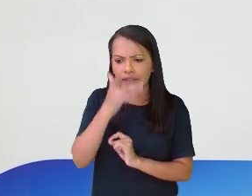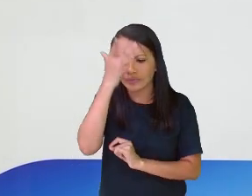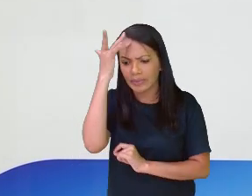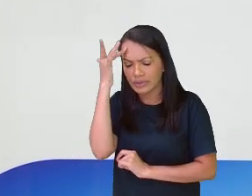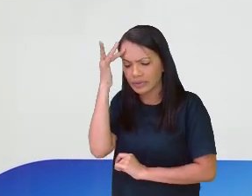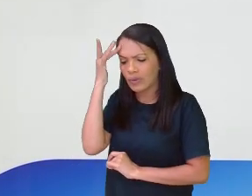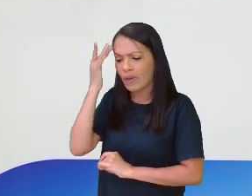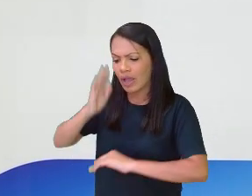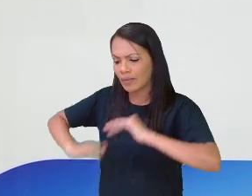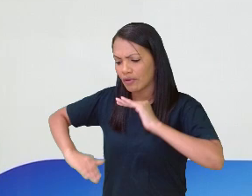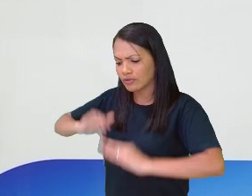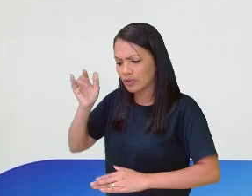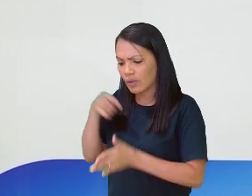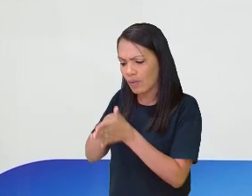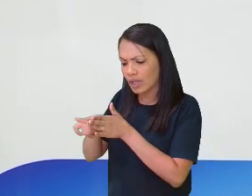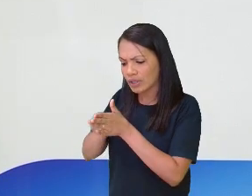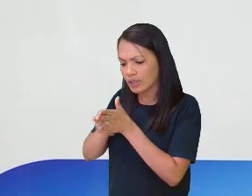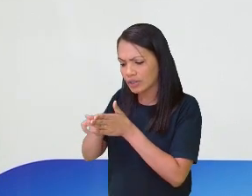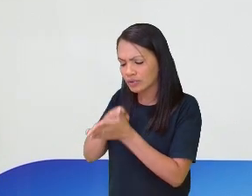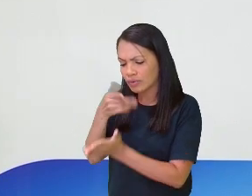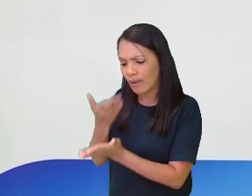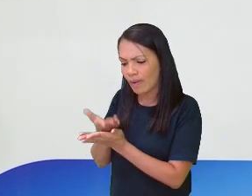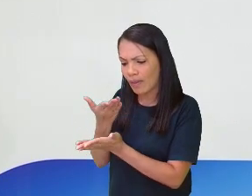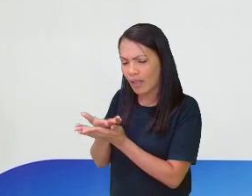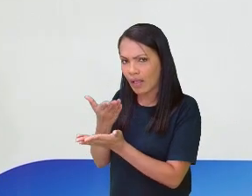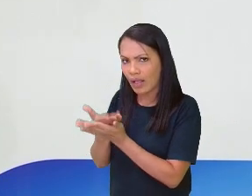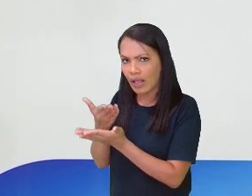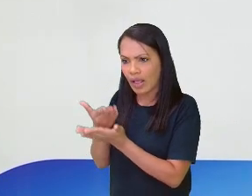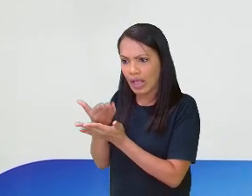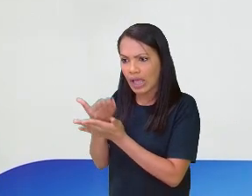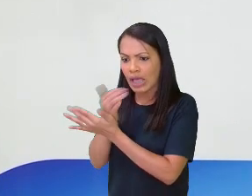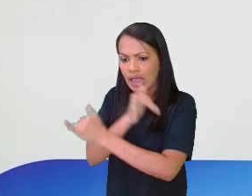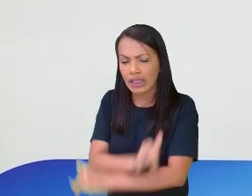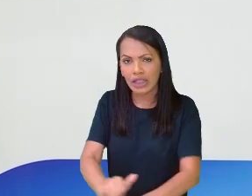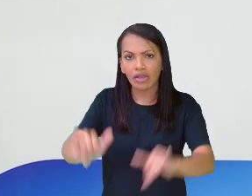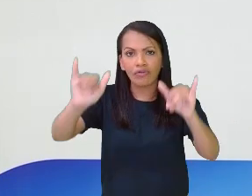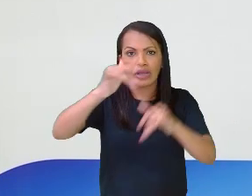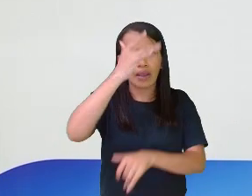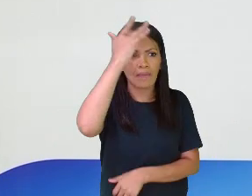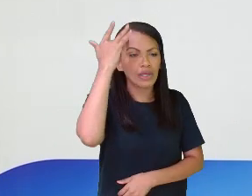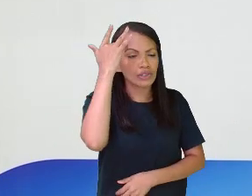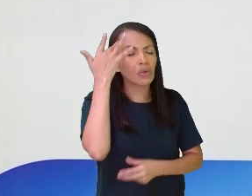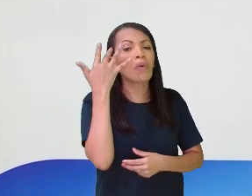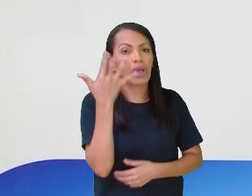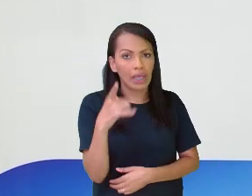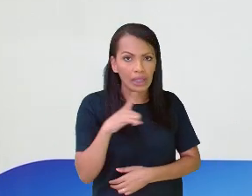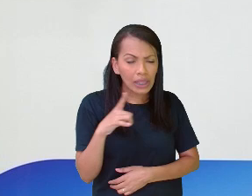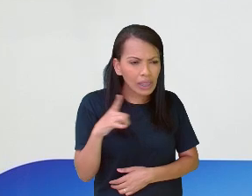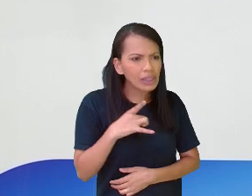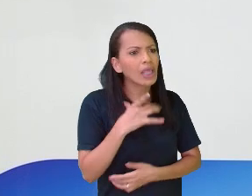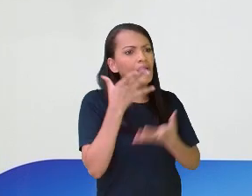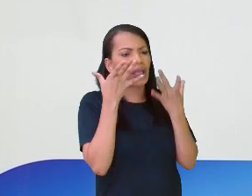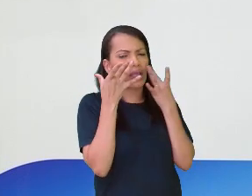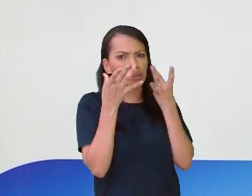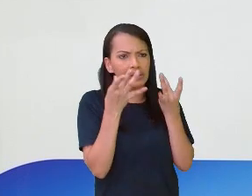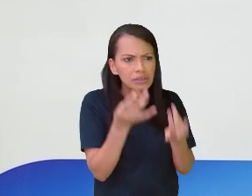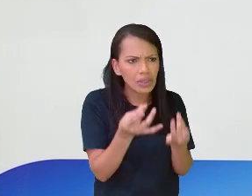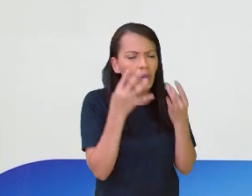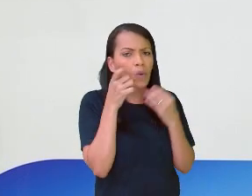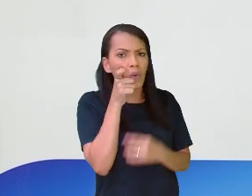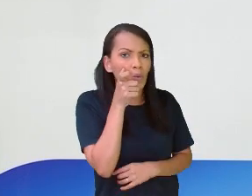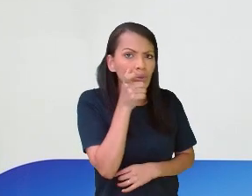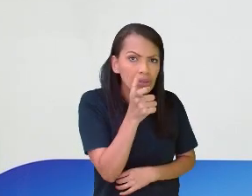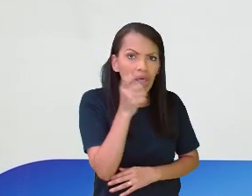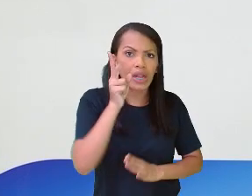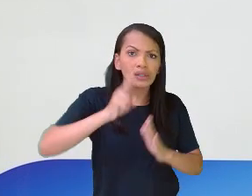do público em geral. Então, por isso, vai trazer uma linguagem formal, sim, mas acessível, que você